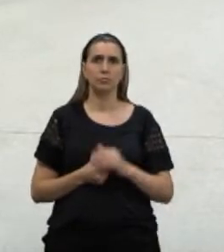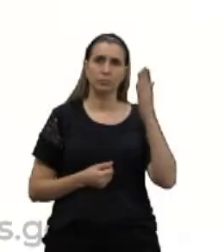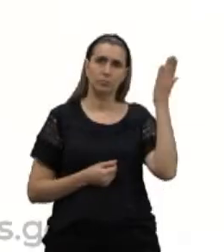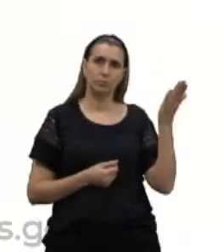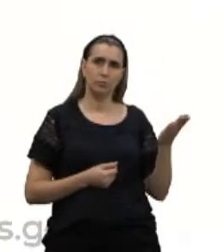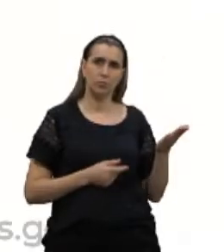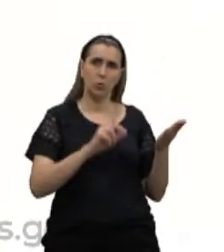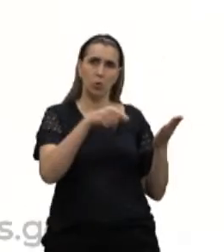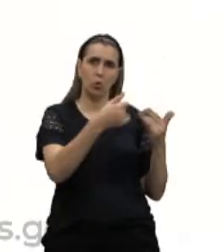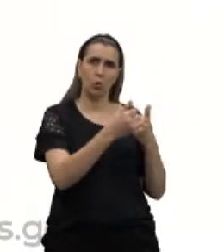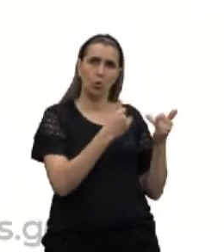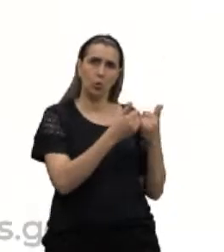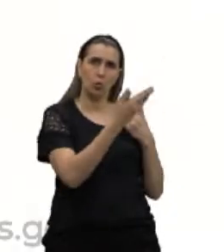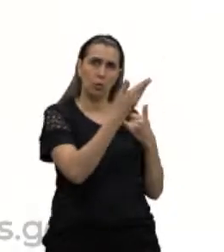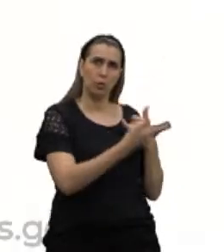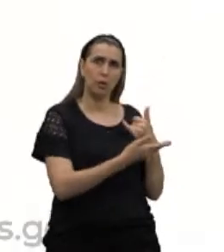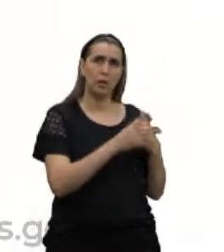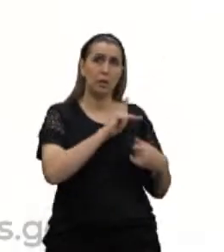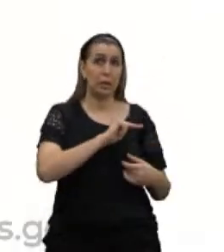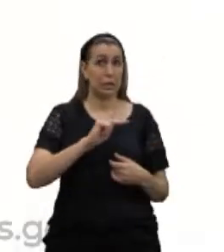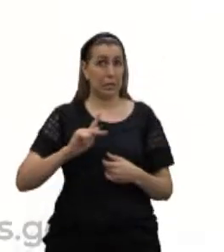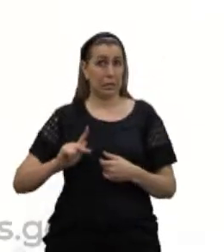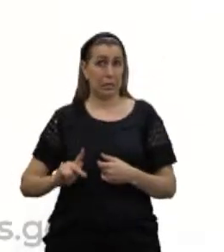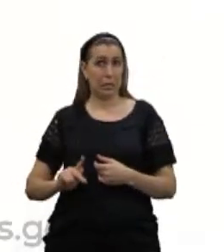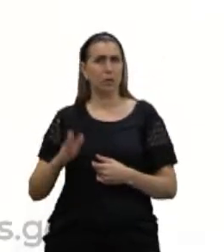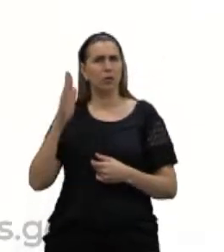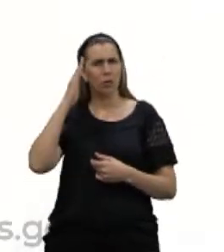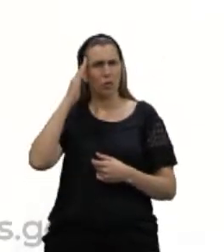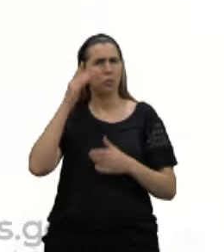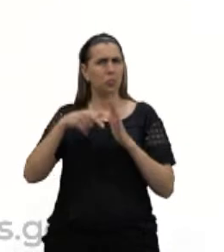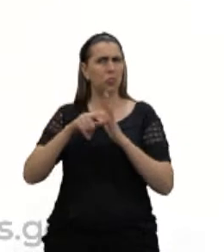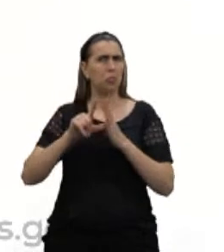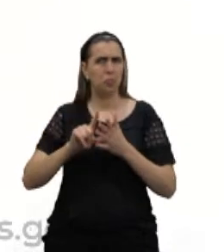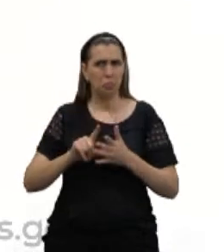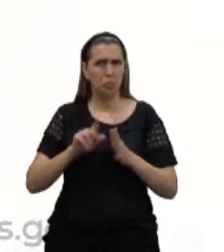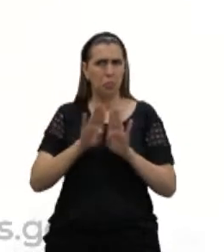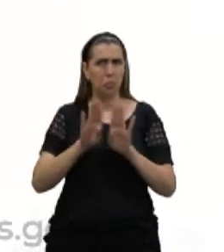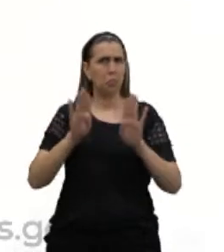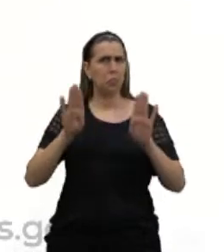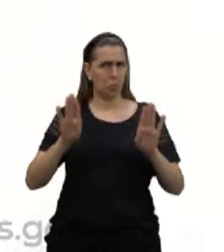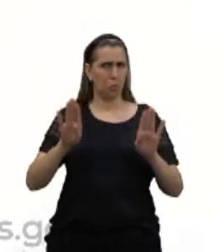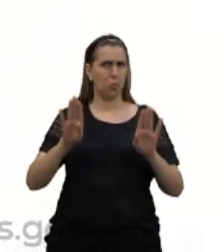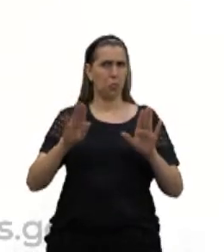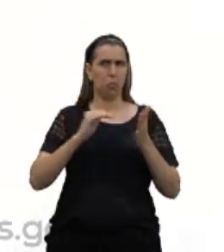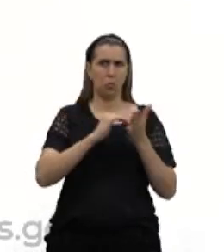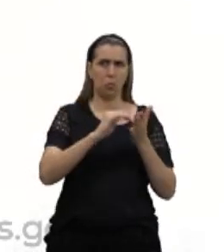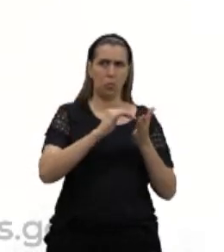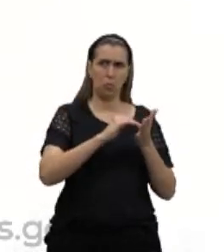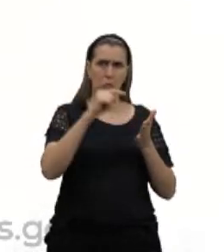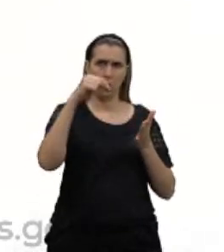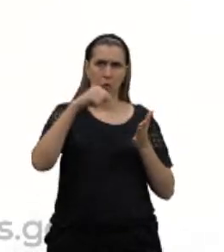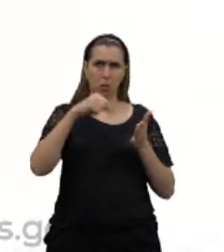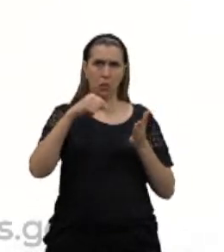outro exemplo aqui. Presidente prevê abrir escritório no Brasil